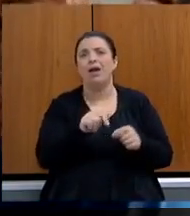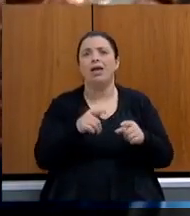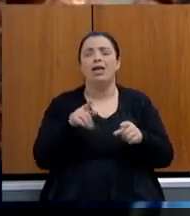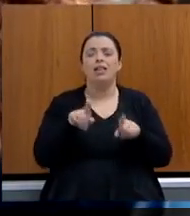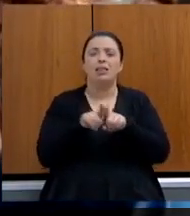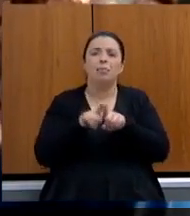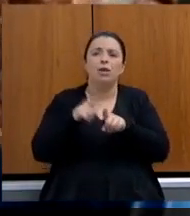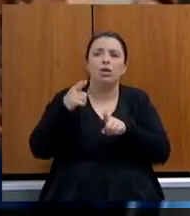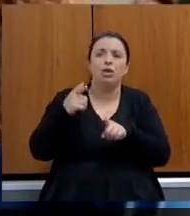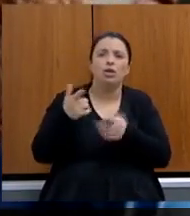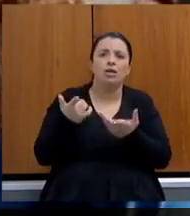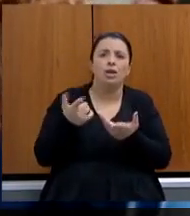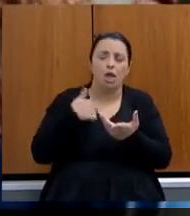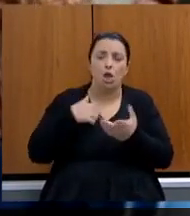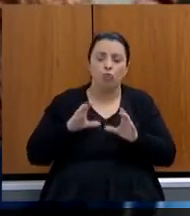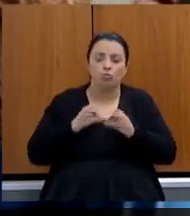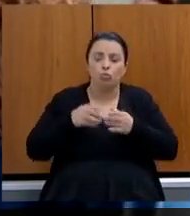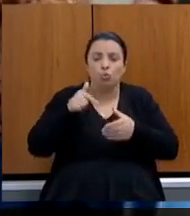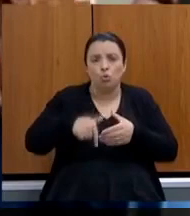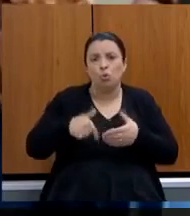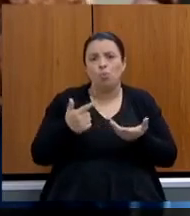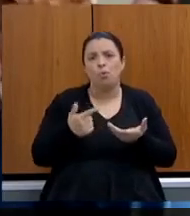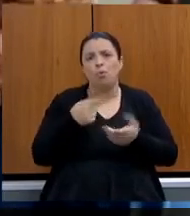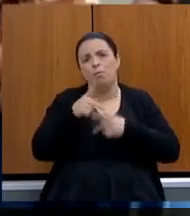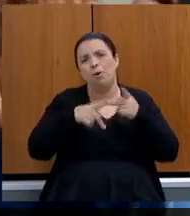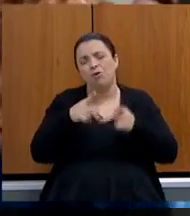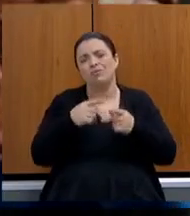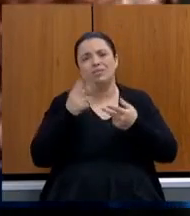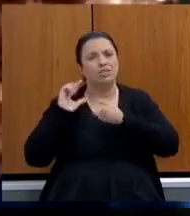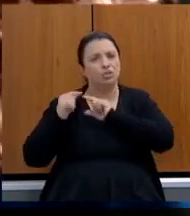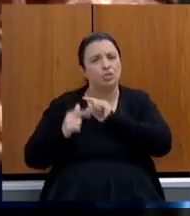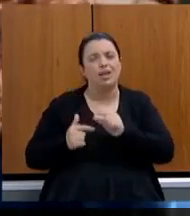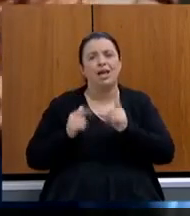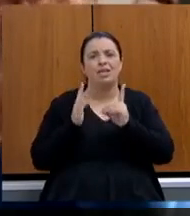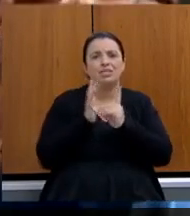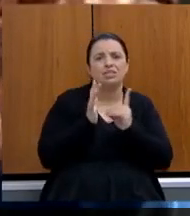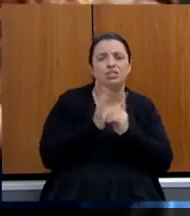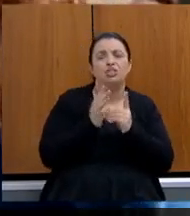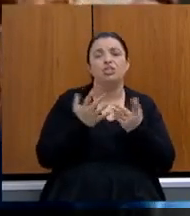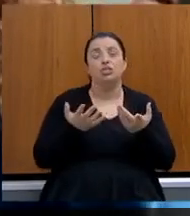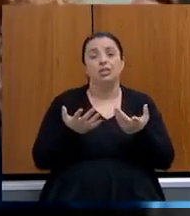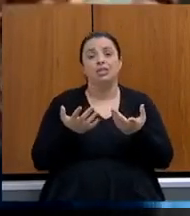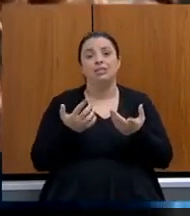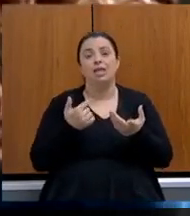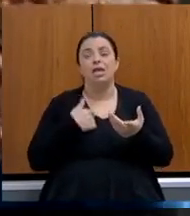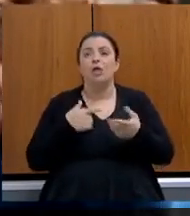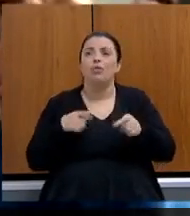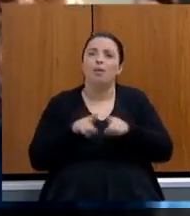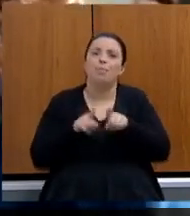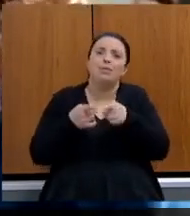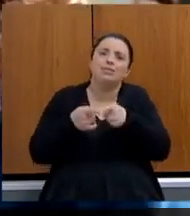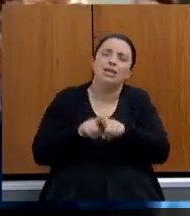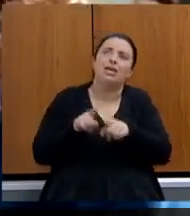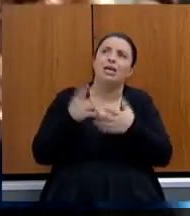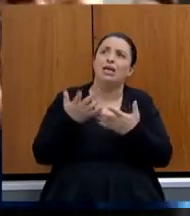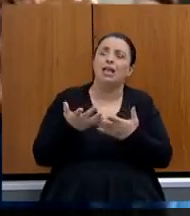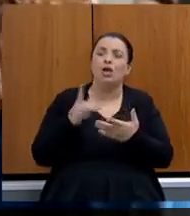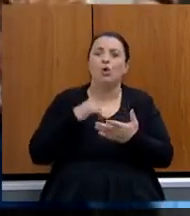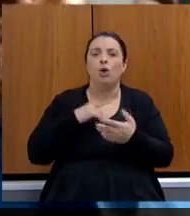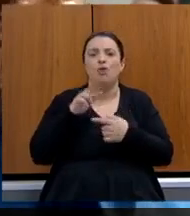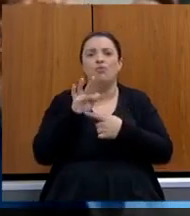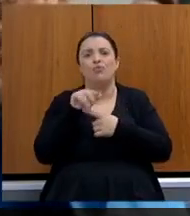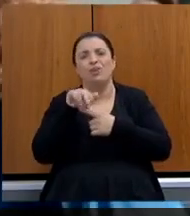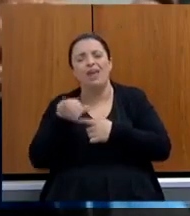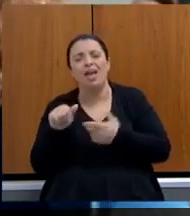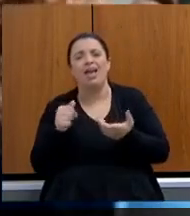tradicionais e foi uma visita partilhado com várias organizações com ciúme a Funai Apesar